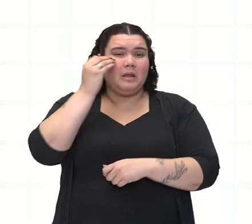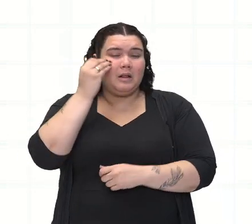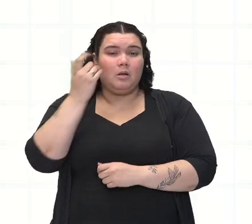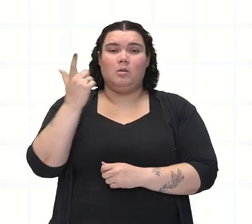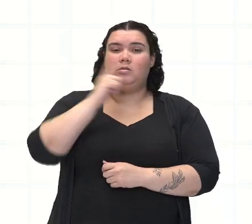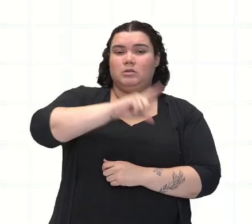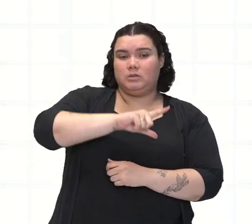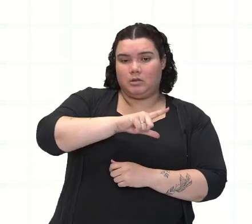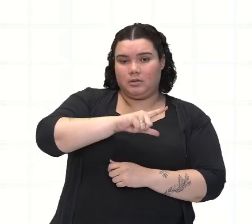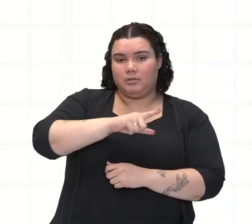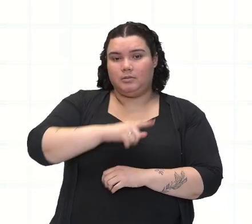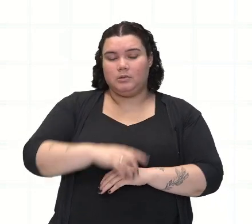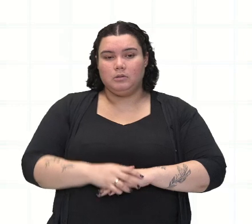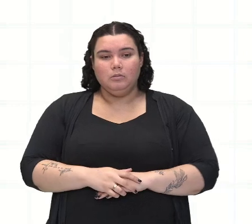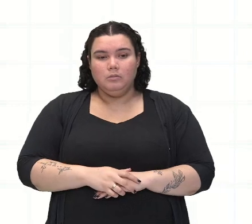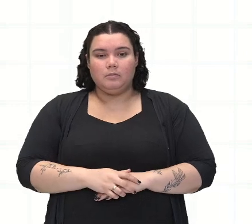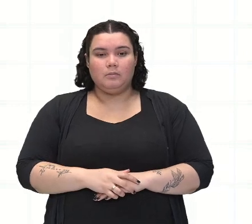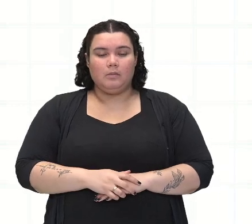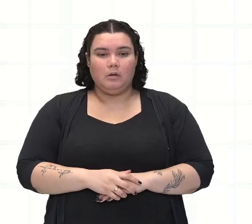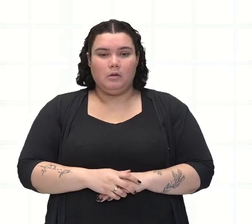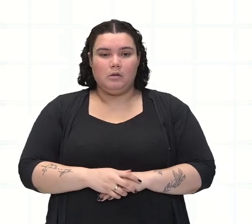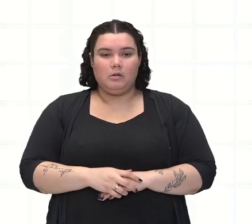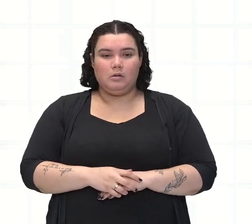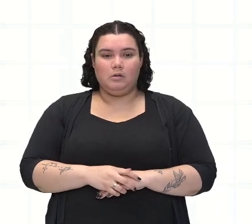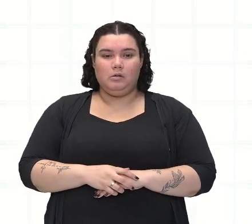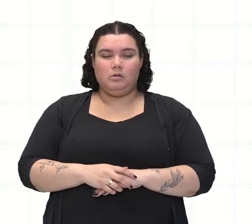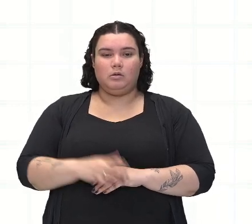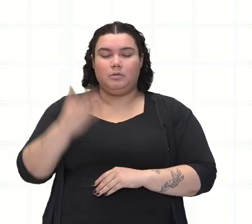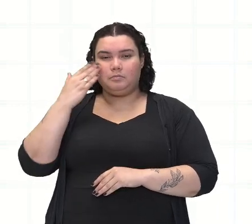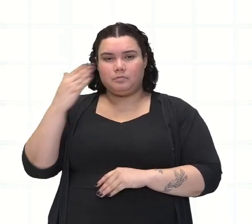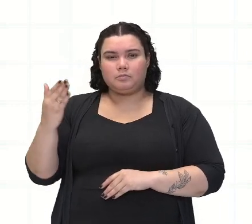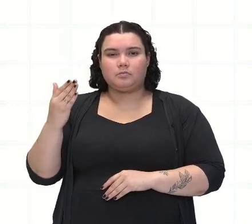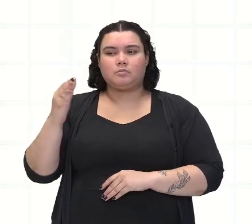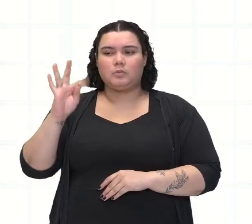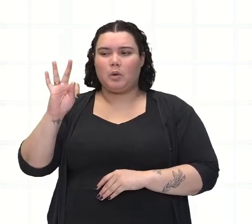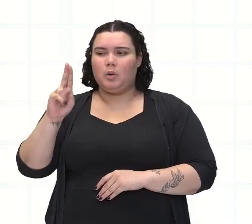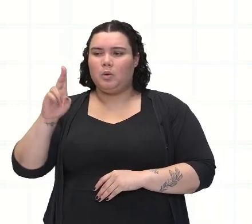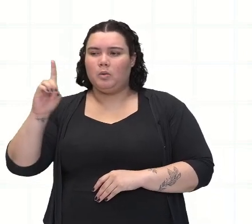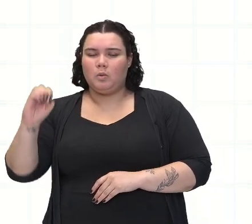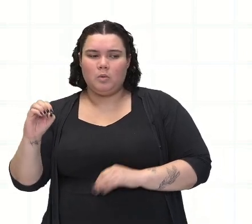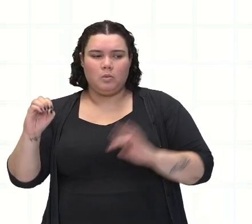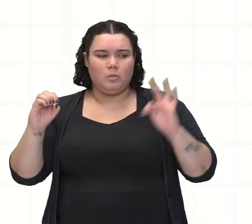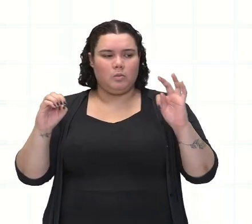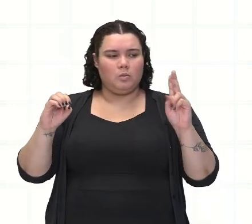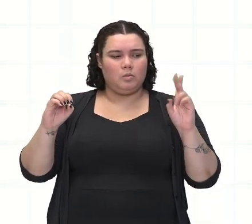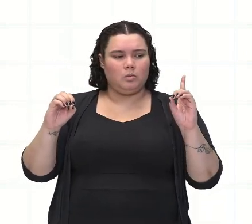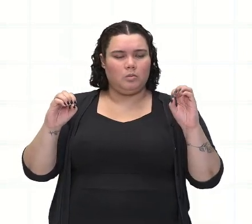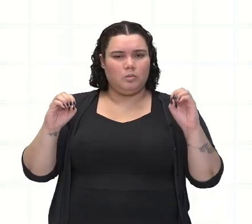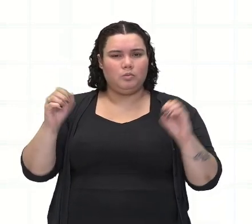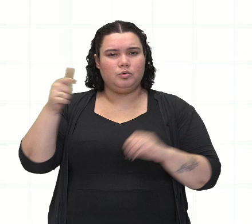ao seu alcance. Tudo, tudo. Muito bem.